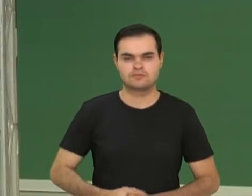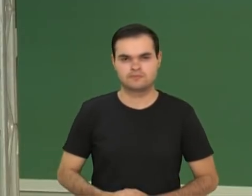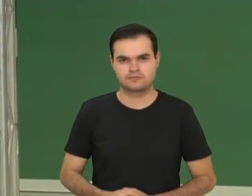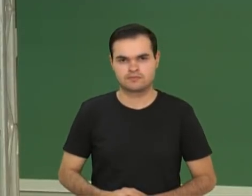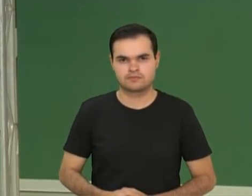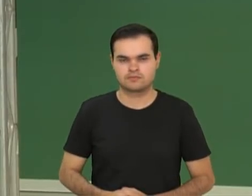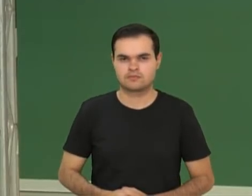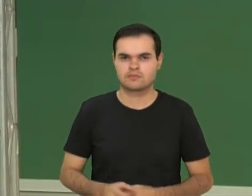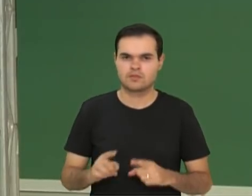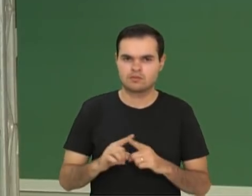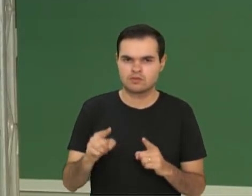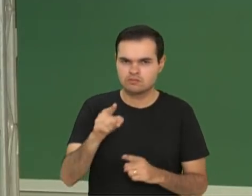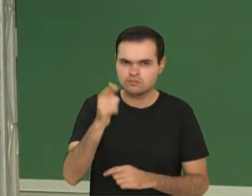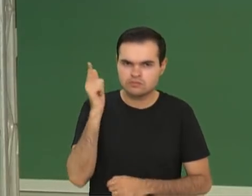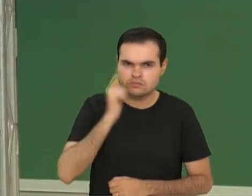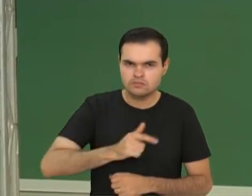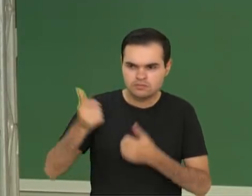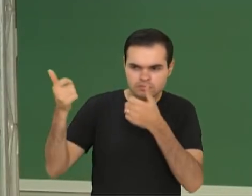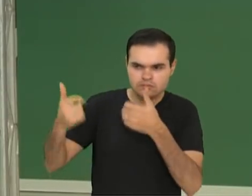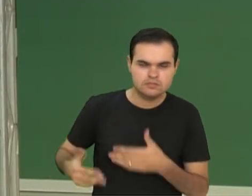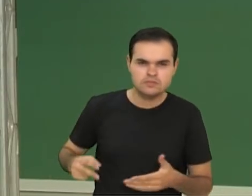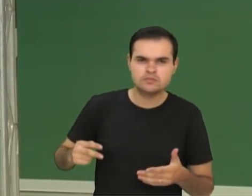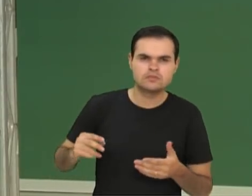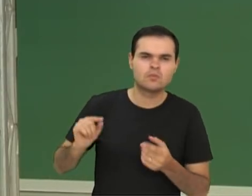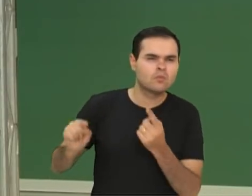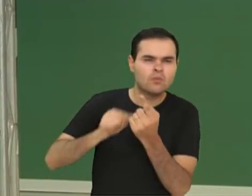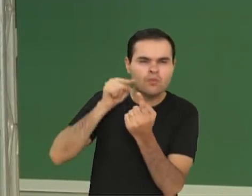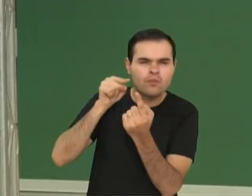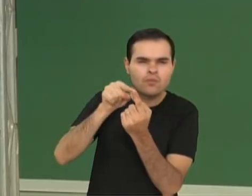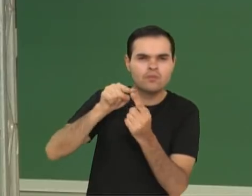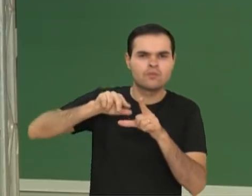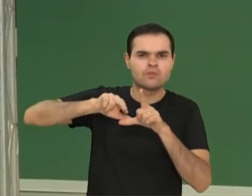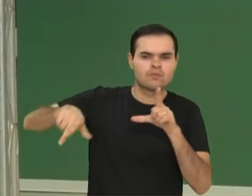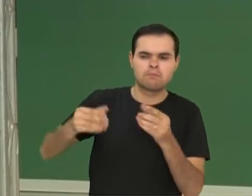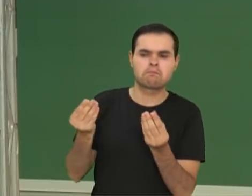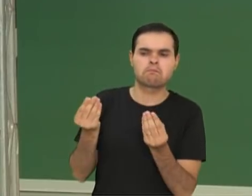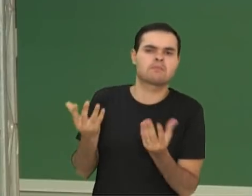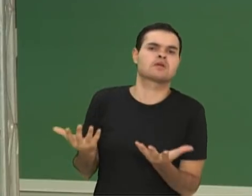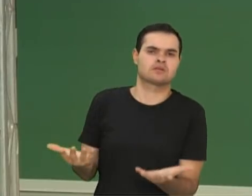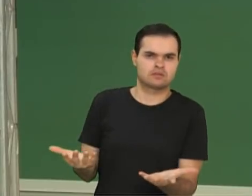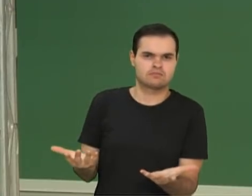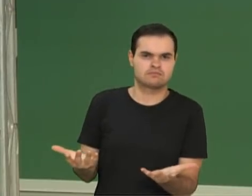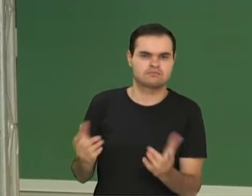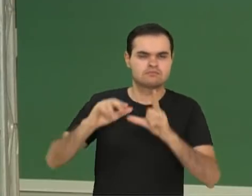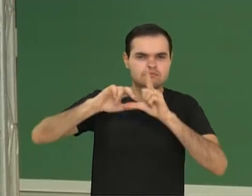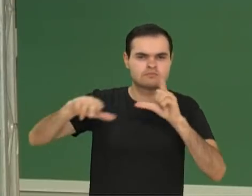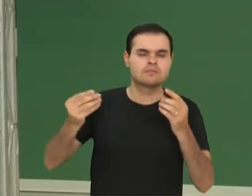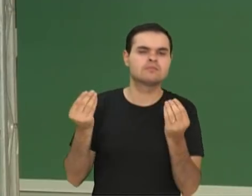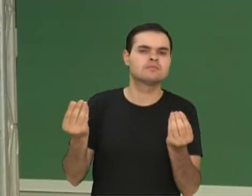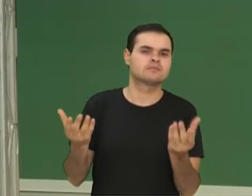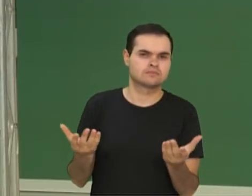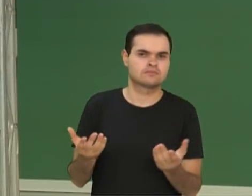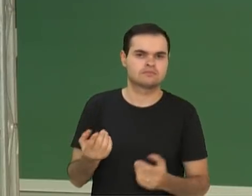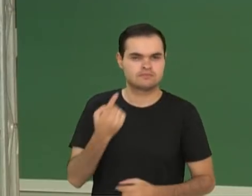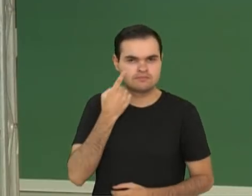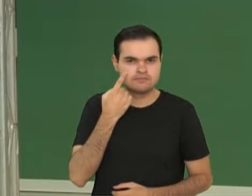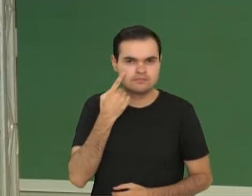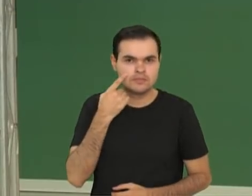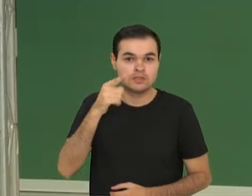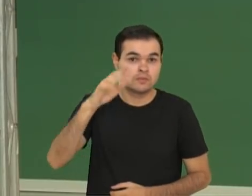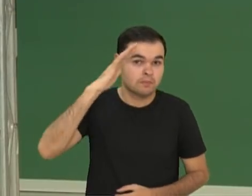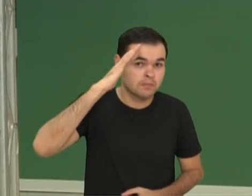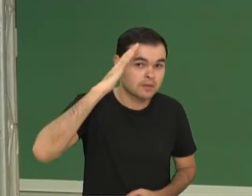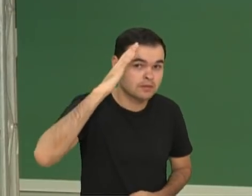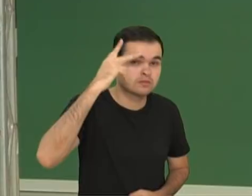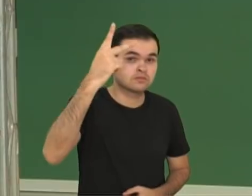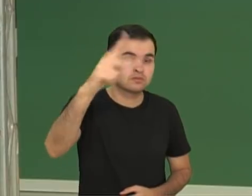Mas você conseguiu explicar aí qual que é a finalidade, o objetivo, para que serve uma mídia social? Então confira se o seu